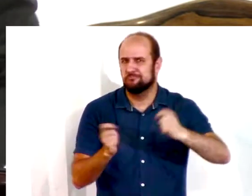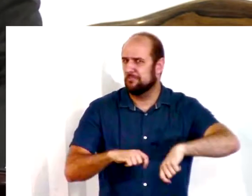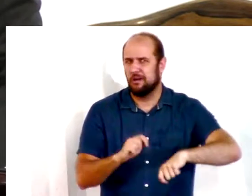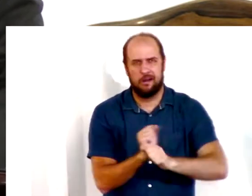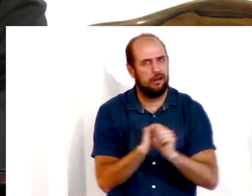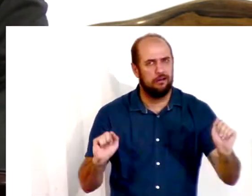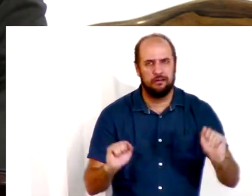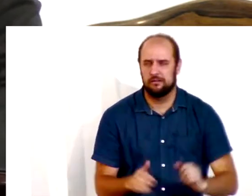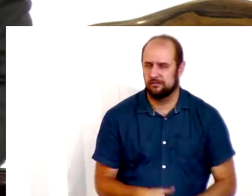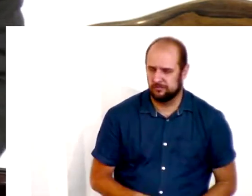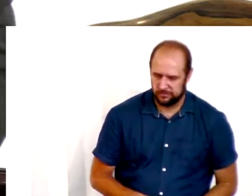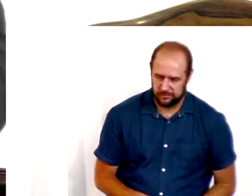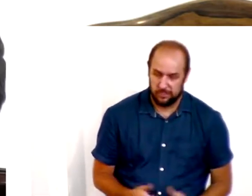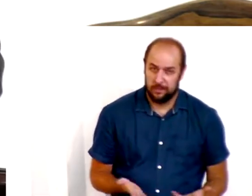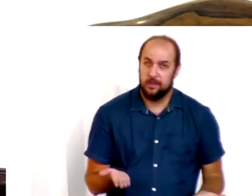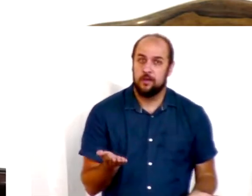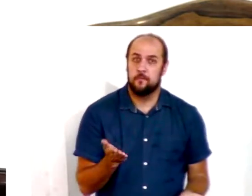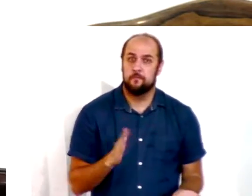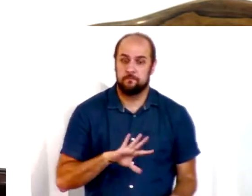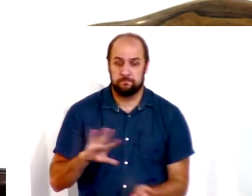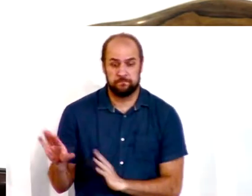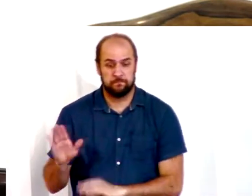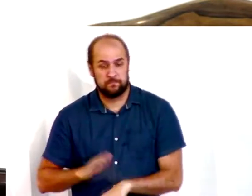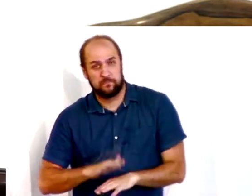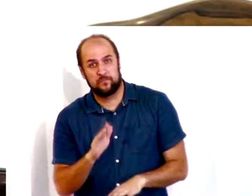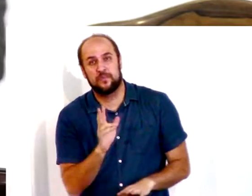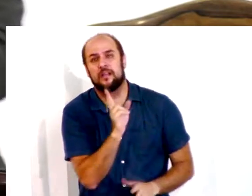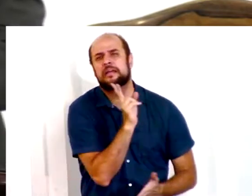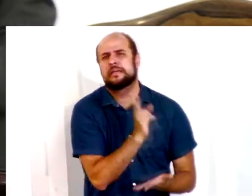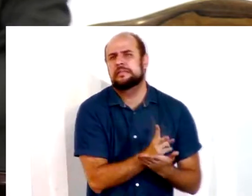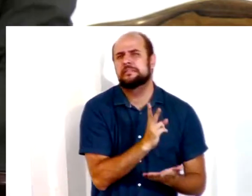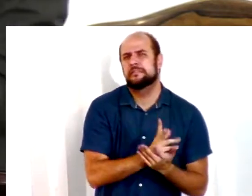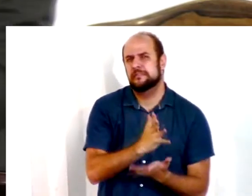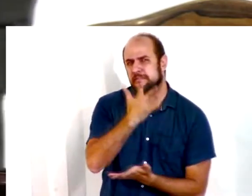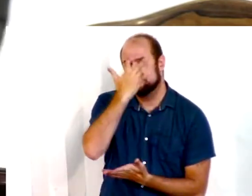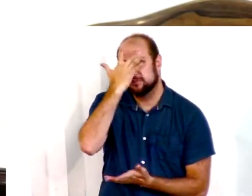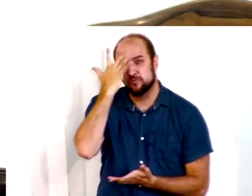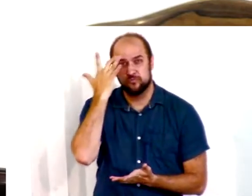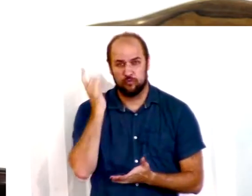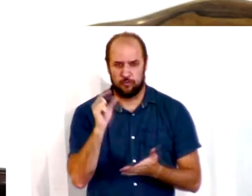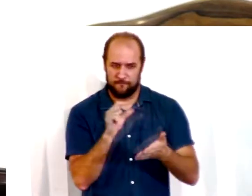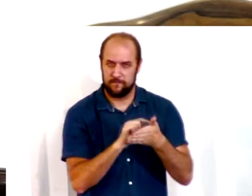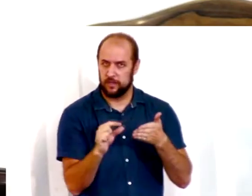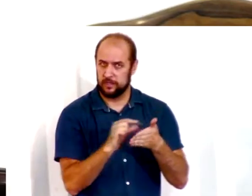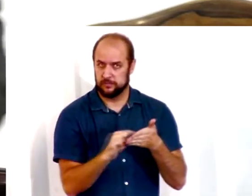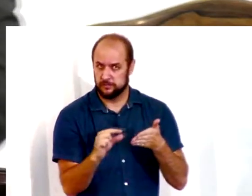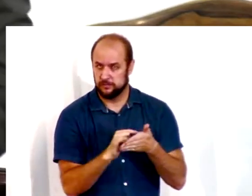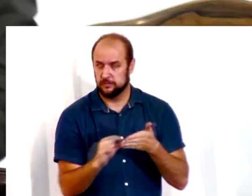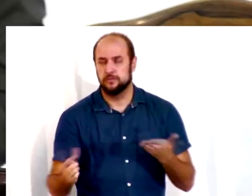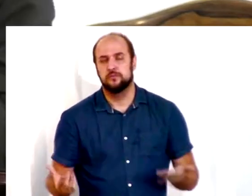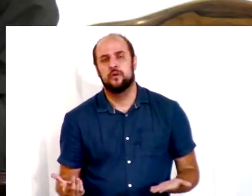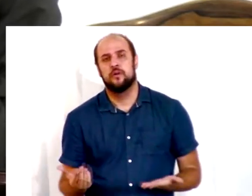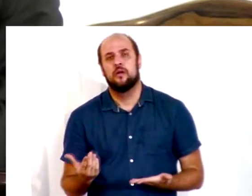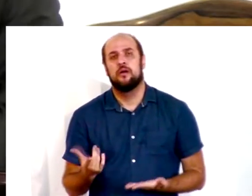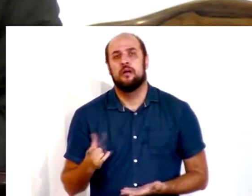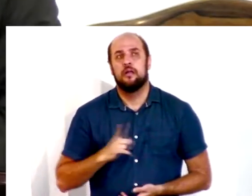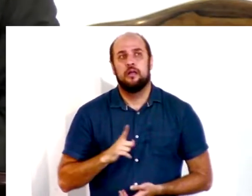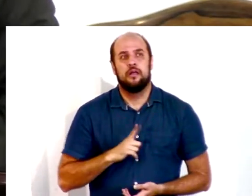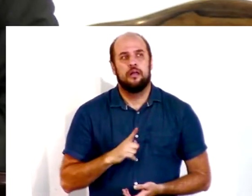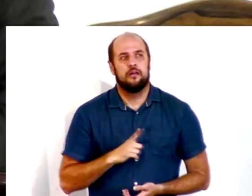Fora isso, nós temos também um uso contínuo desse versículo